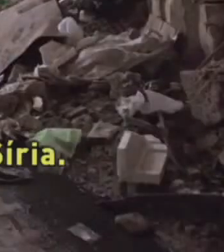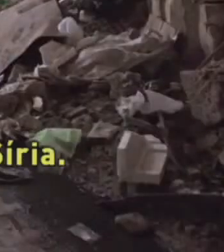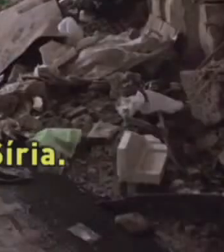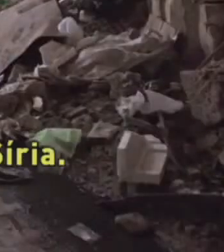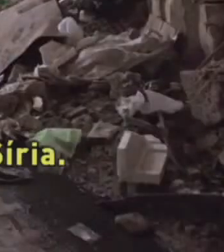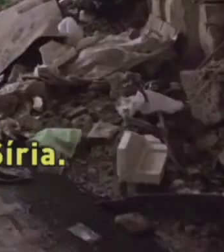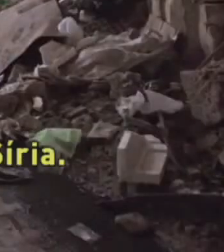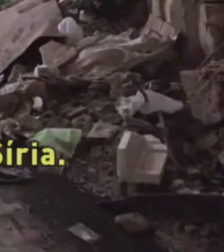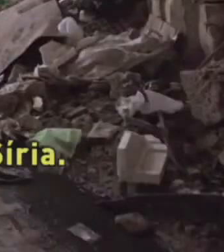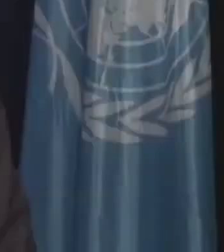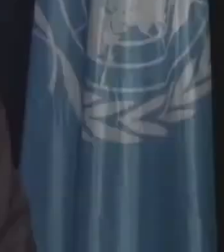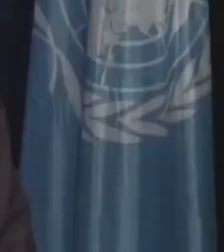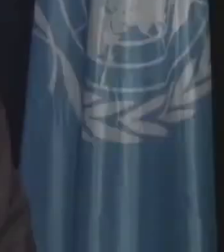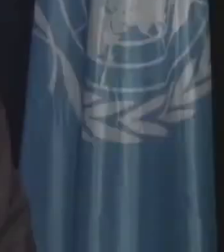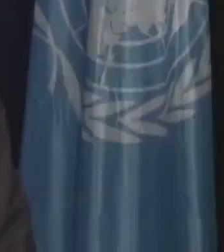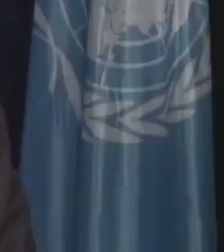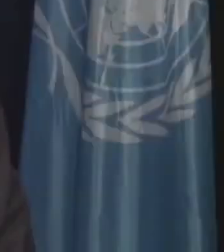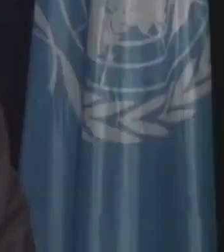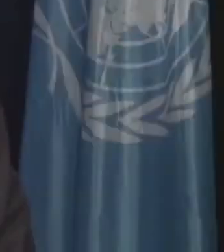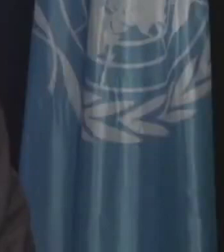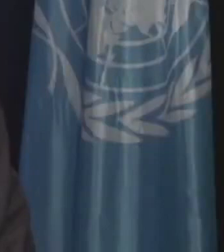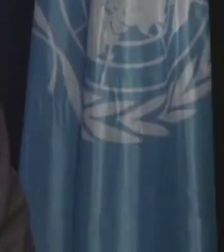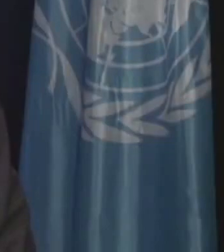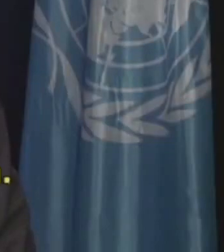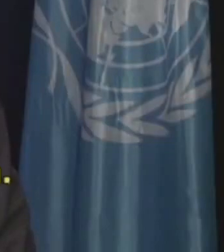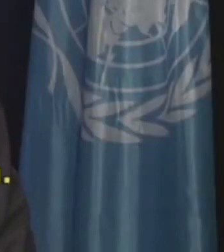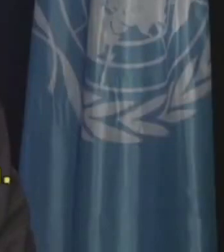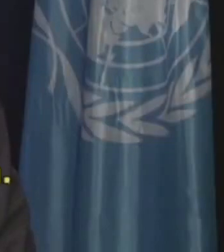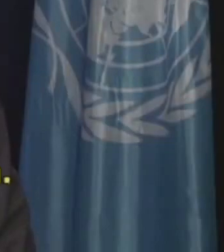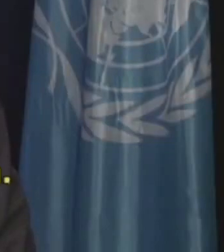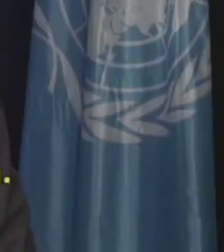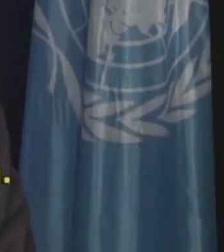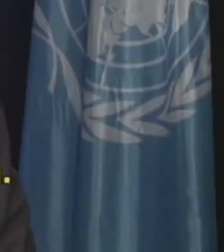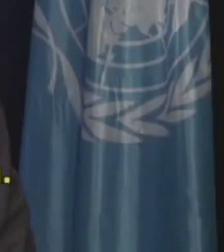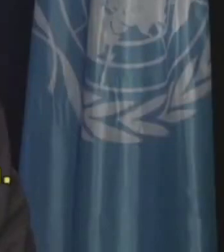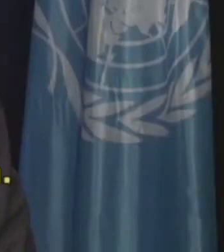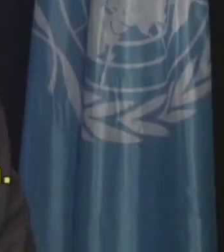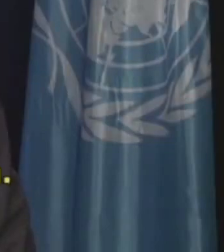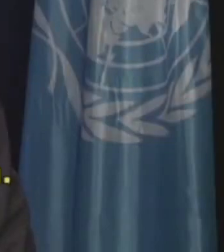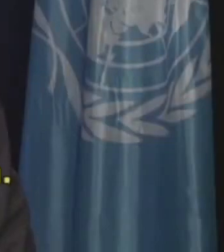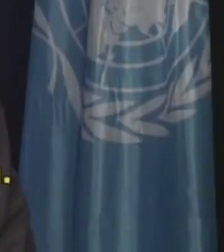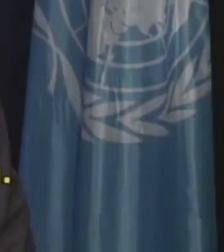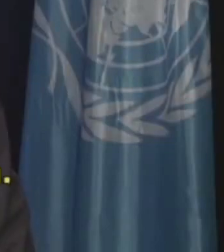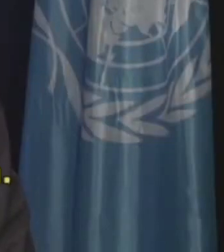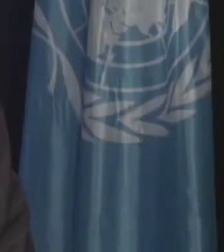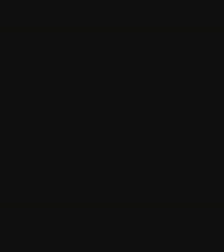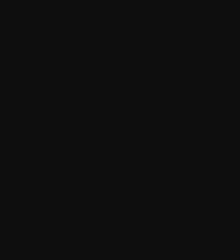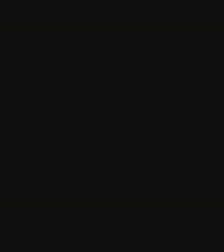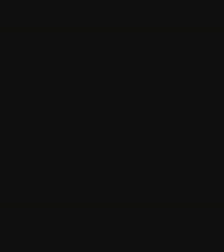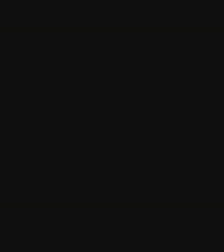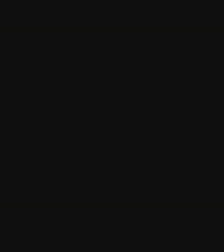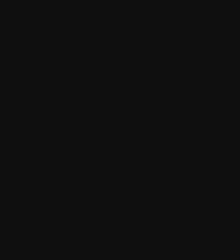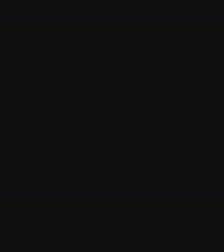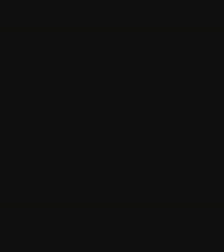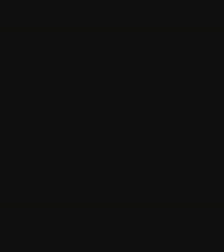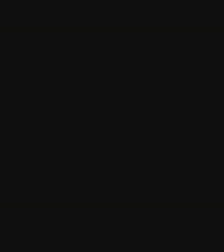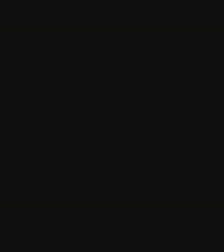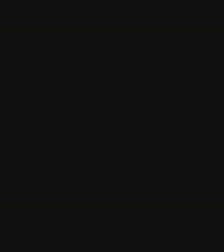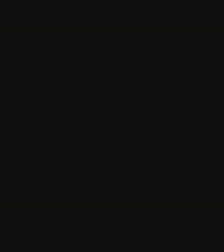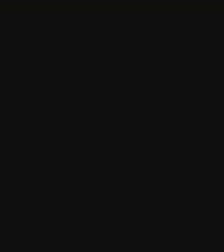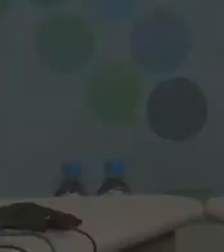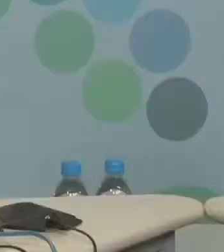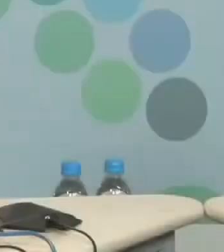protect Syria's heritage. Enough destruction. Protect our shared heritage now.